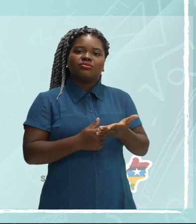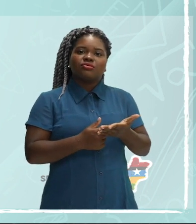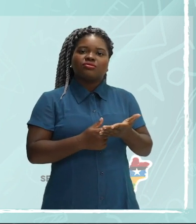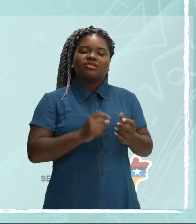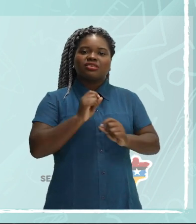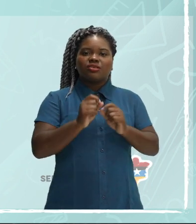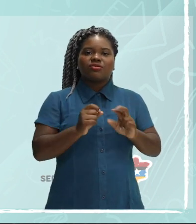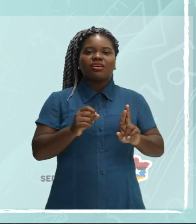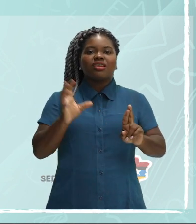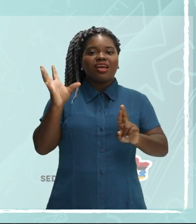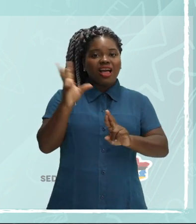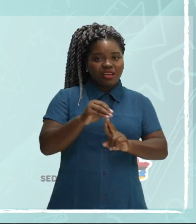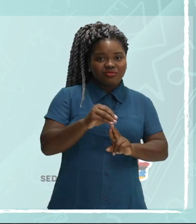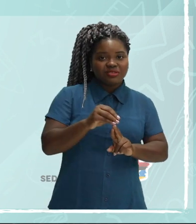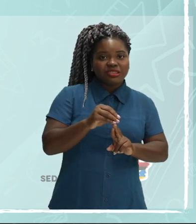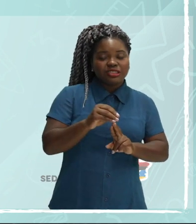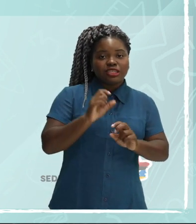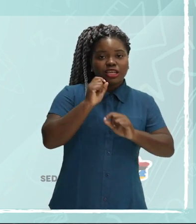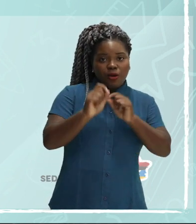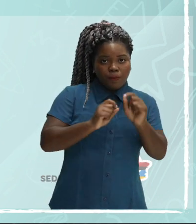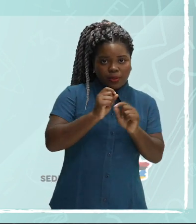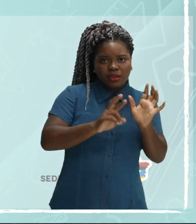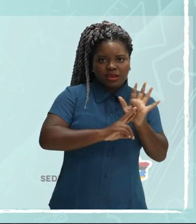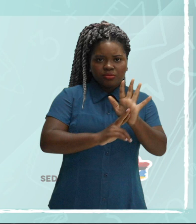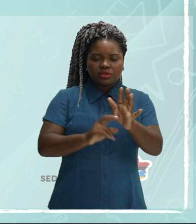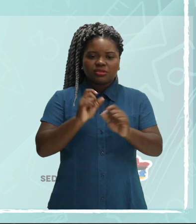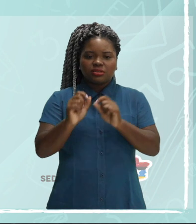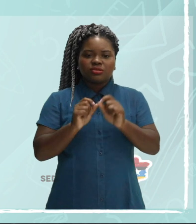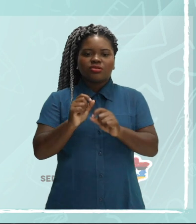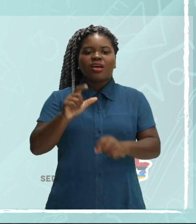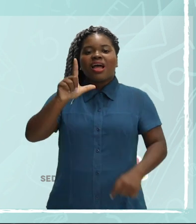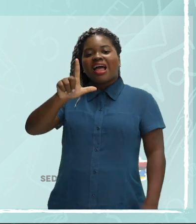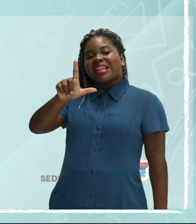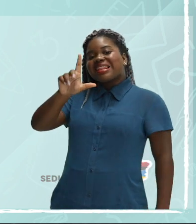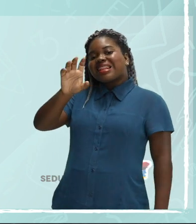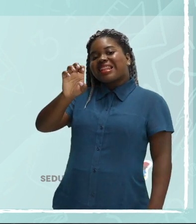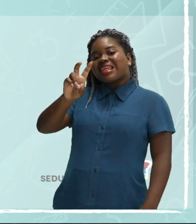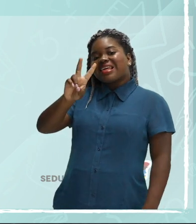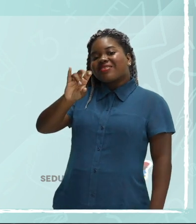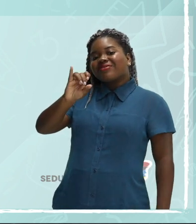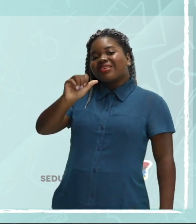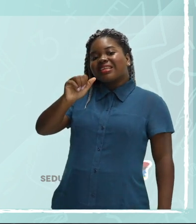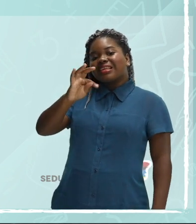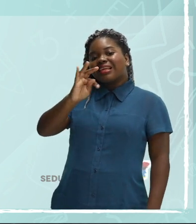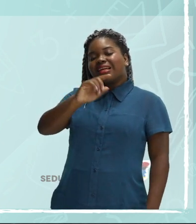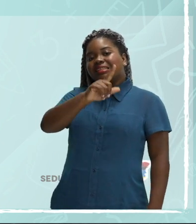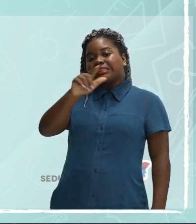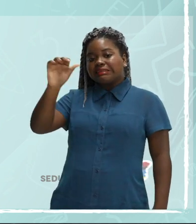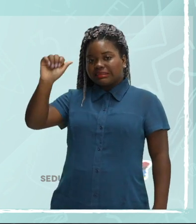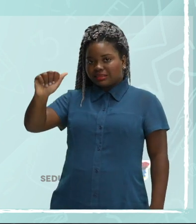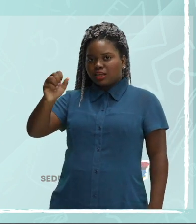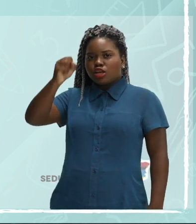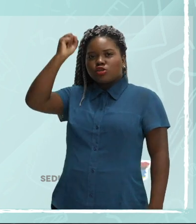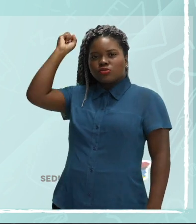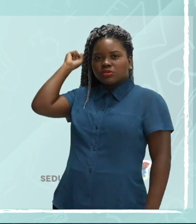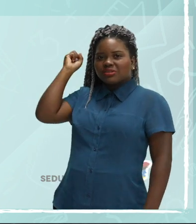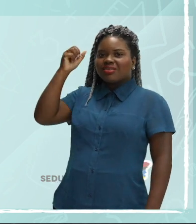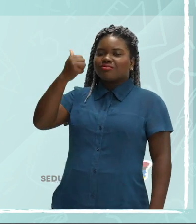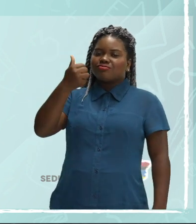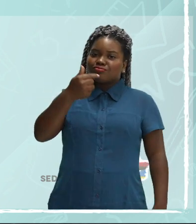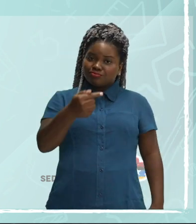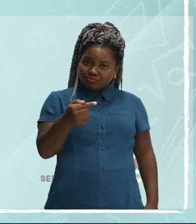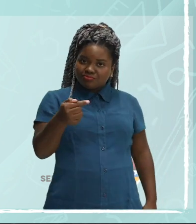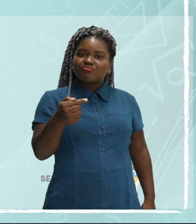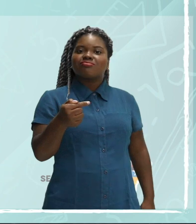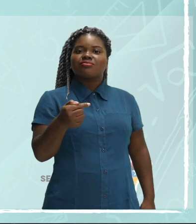Como é que é o nome desse livro? Leviatã, escrito e publicado no século XVII, mais